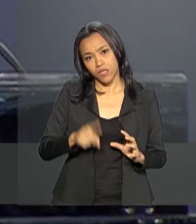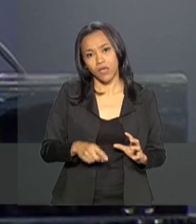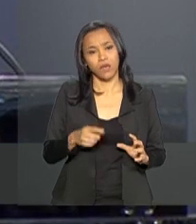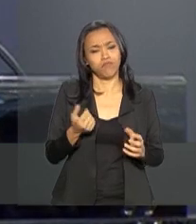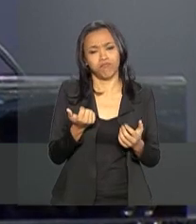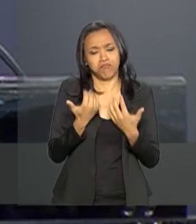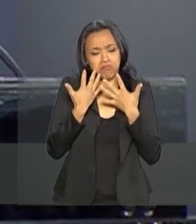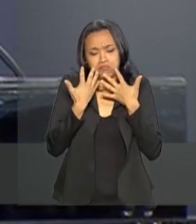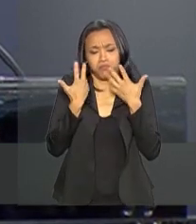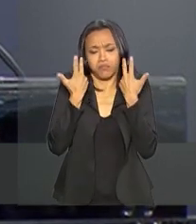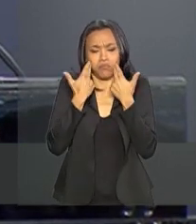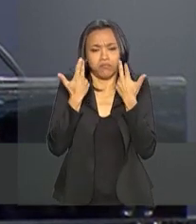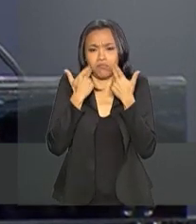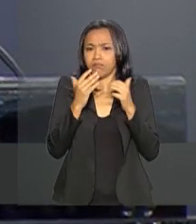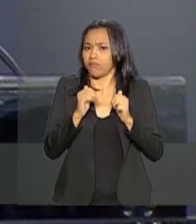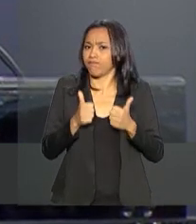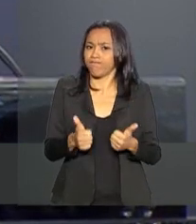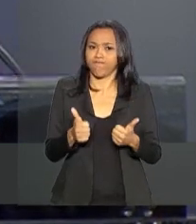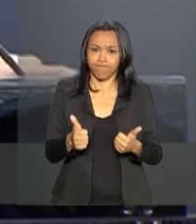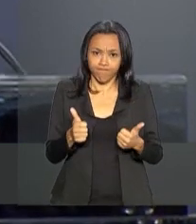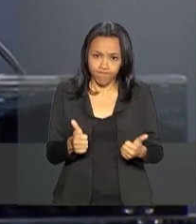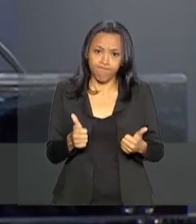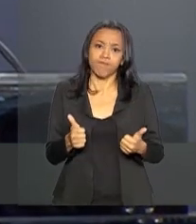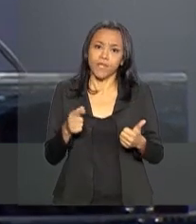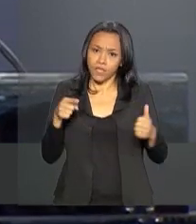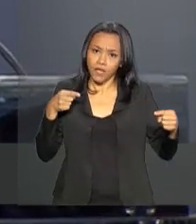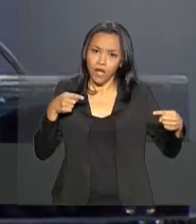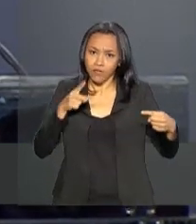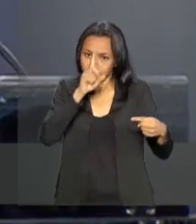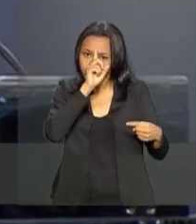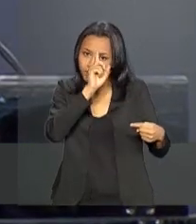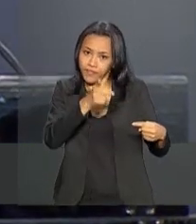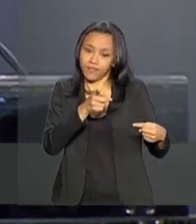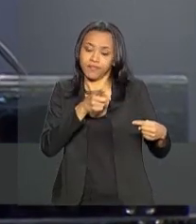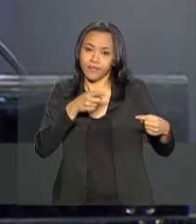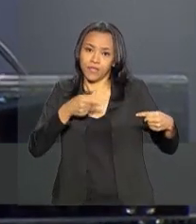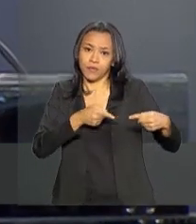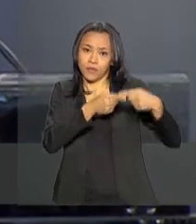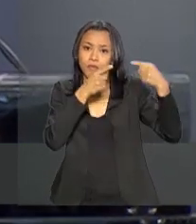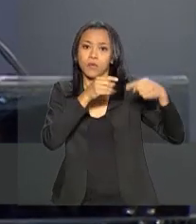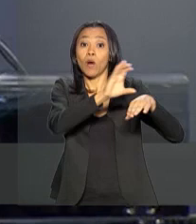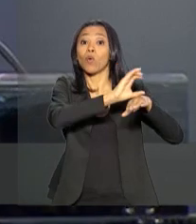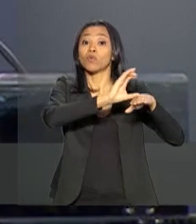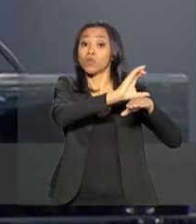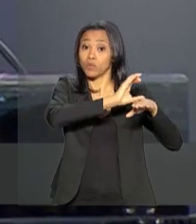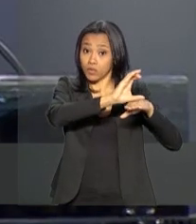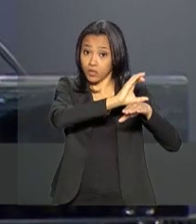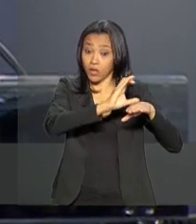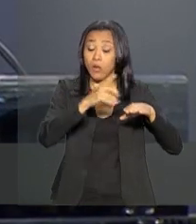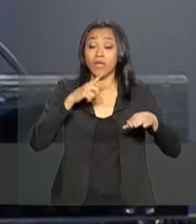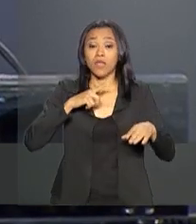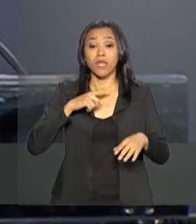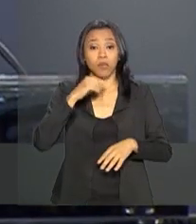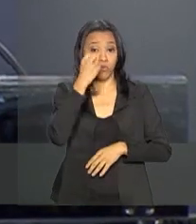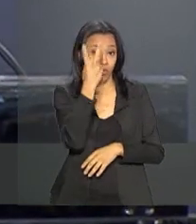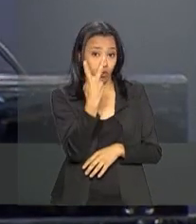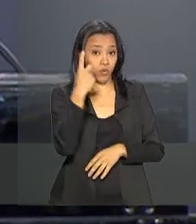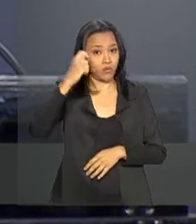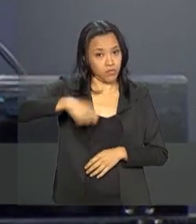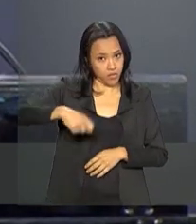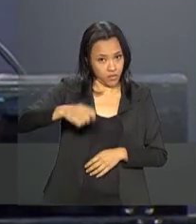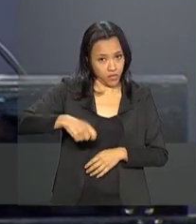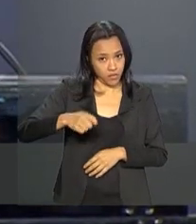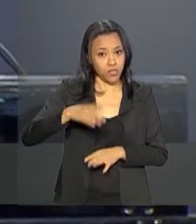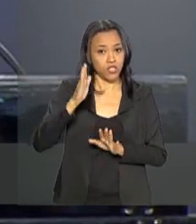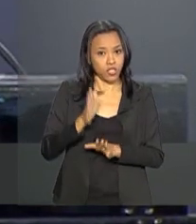civilizada. Civilizada e constitucionalmente determinada, não é? Nós temos 2 meses, já começamos